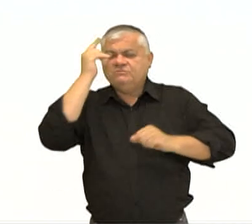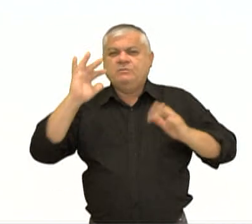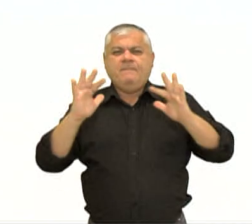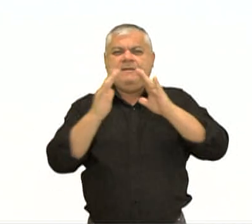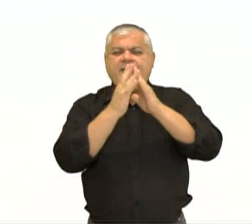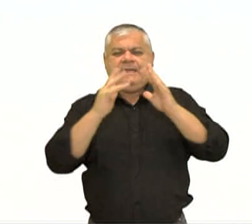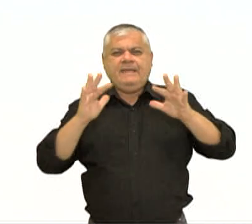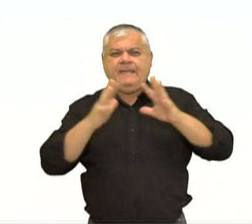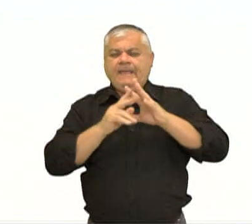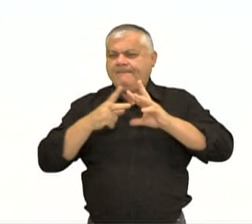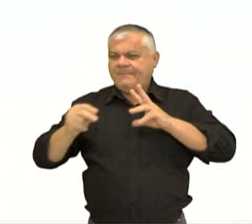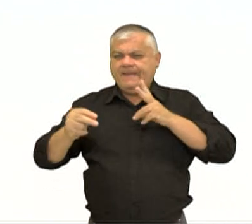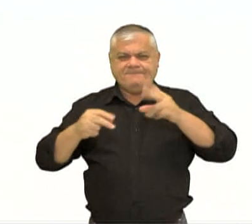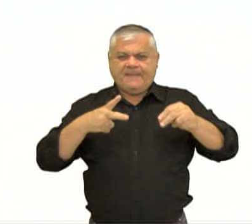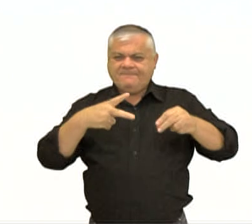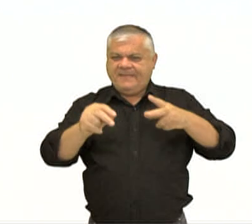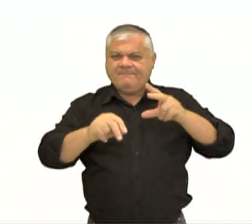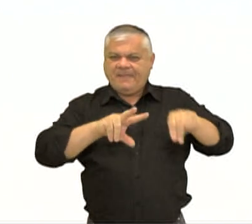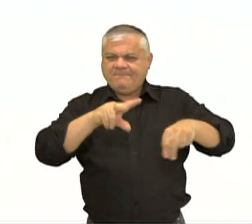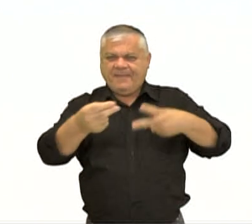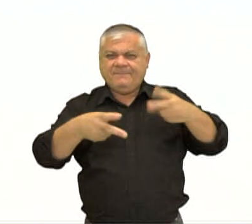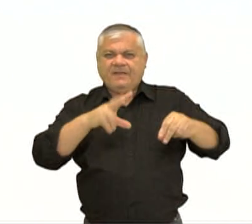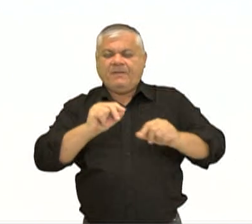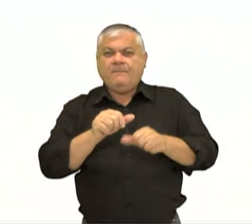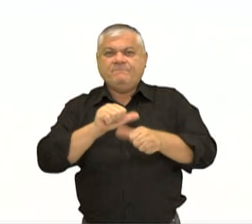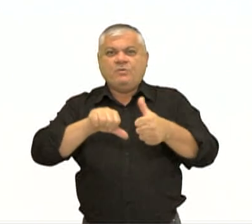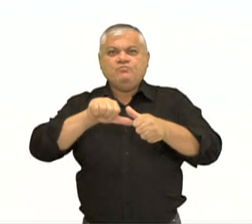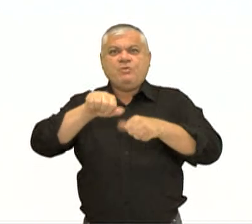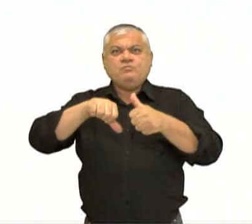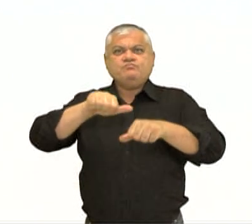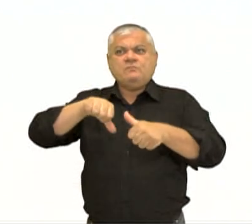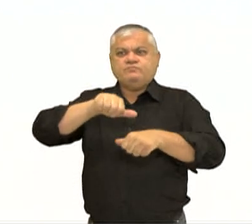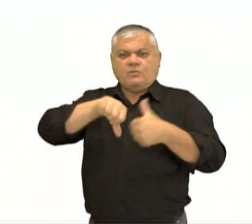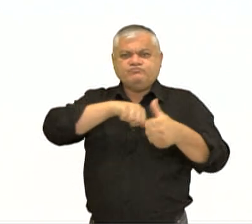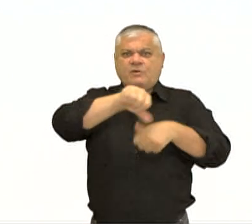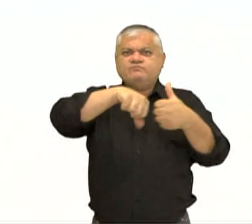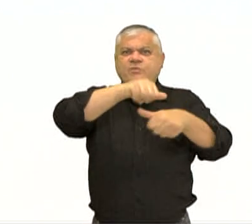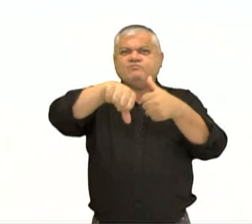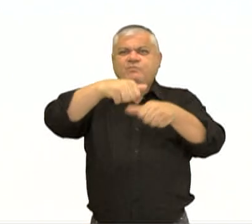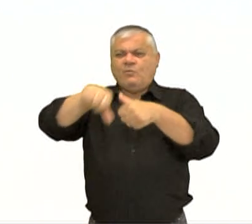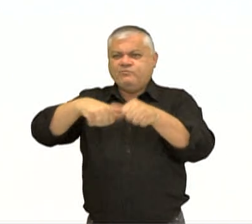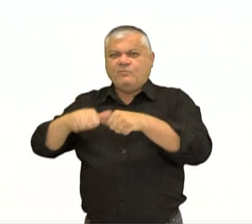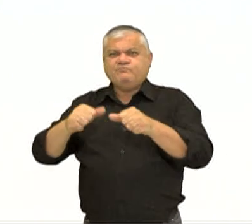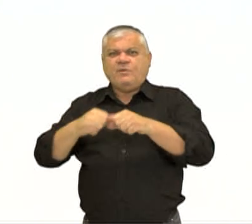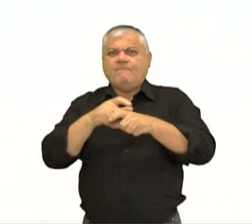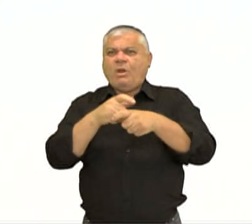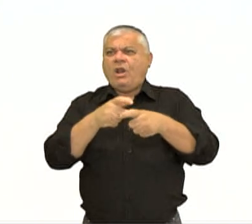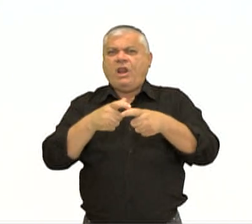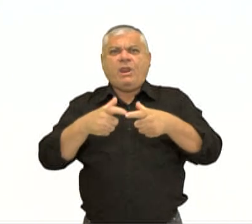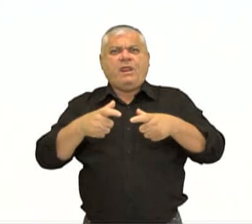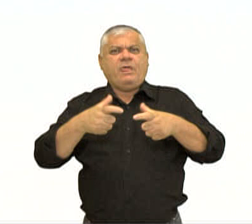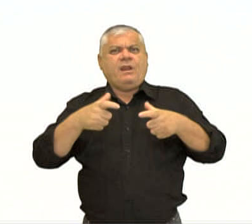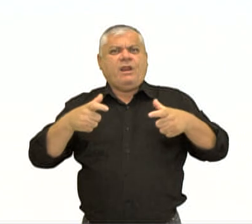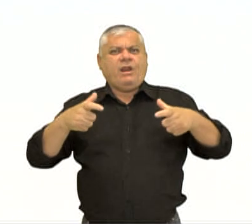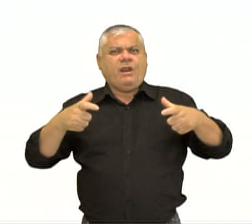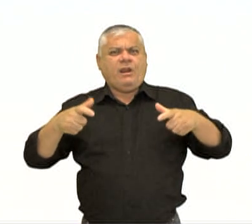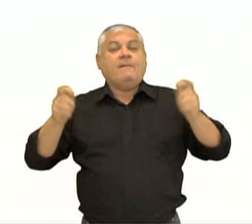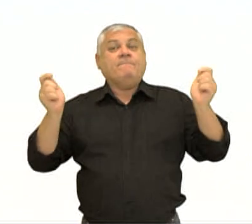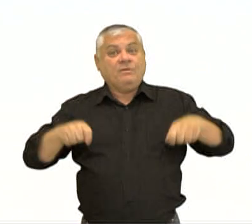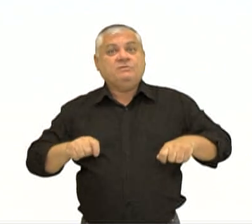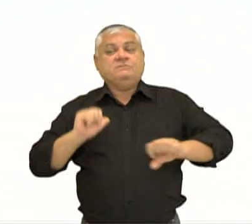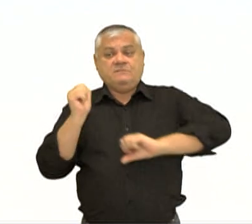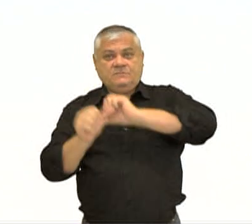for infectando, mais replicações virais ele consegue fazer, mais cópias dele mesmo, e podem acontecer